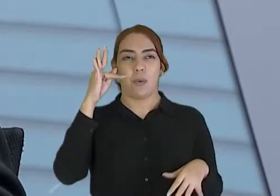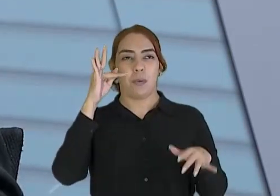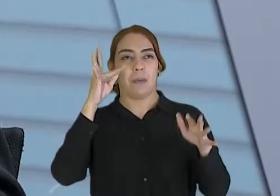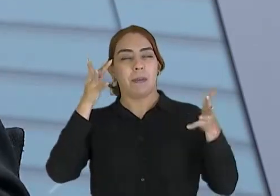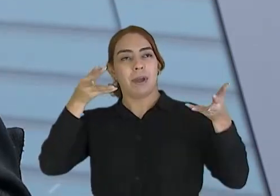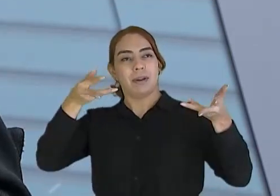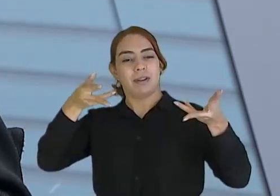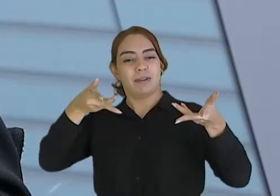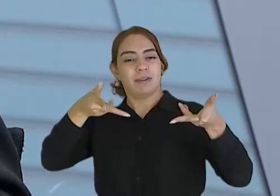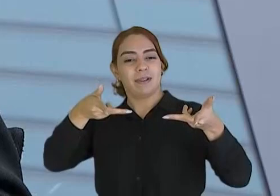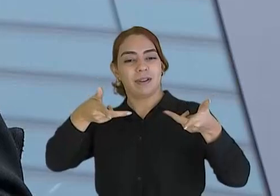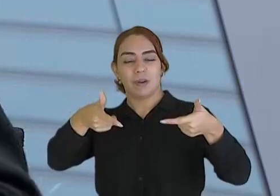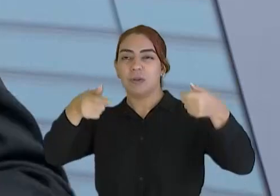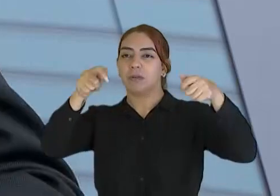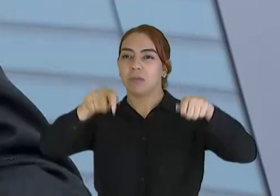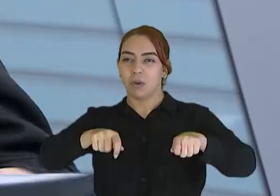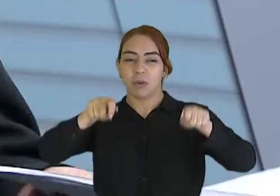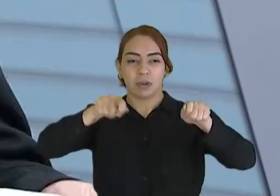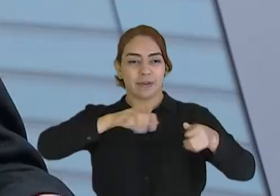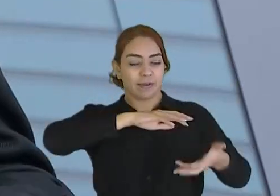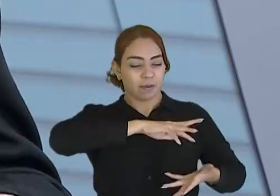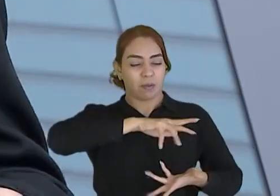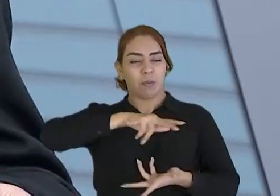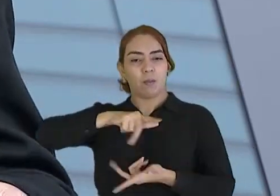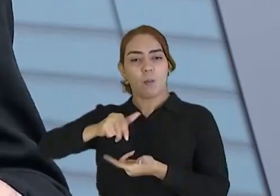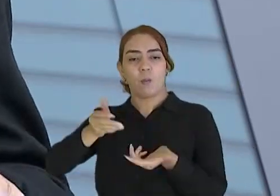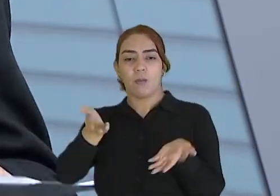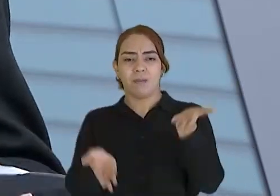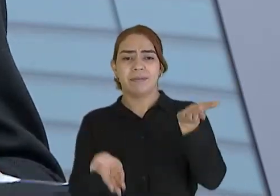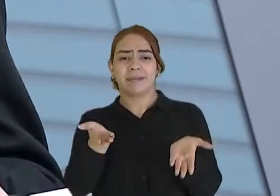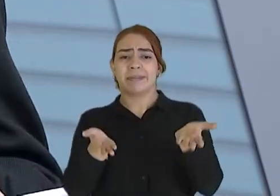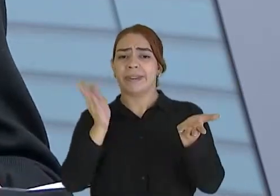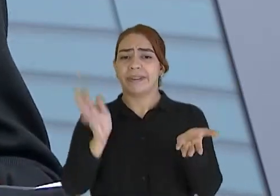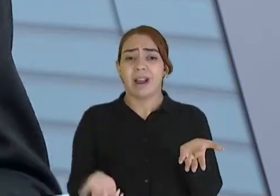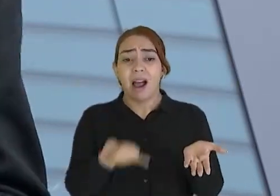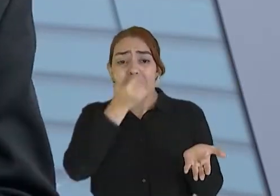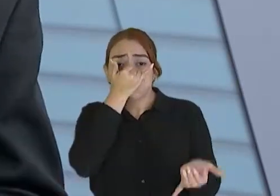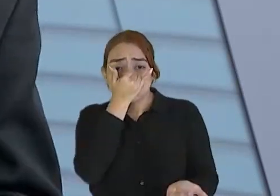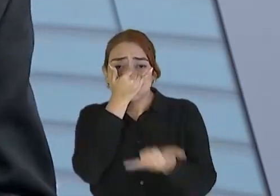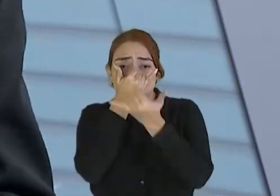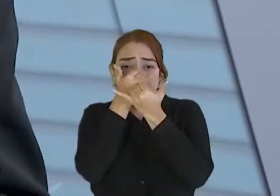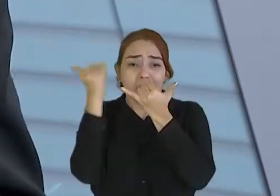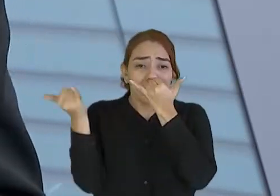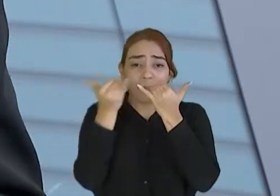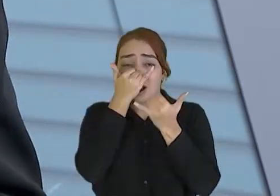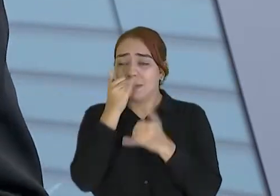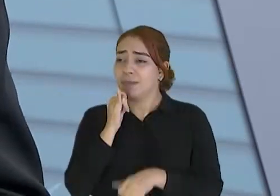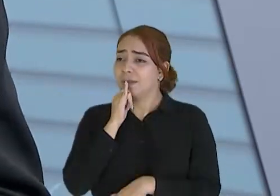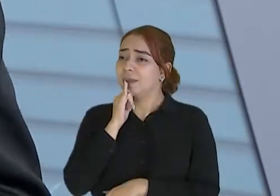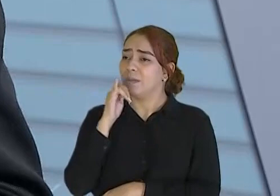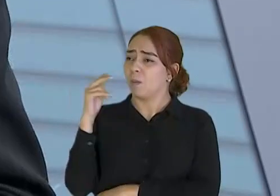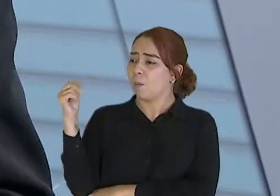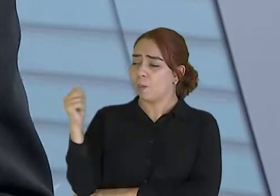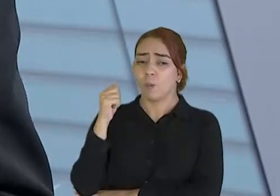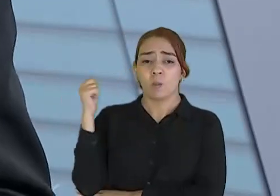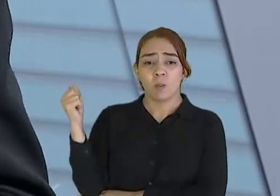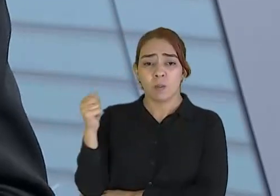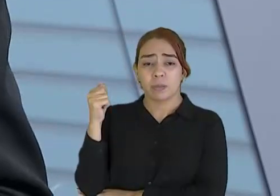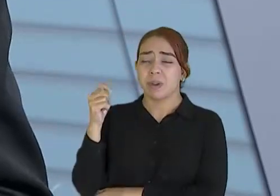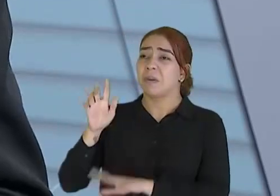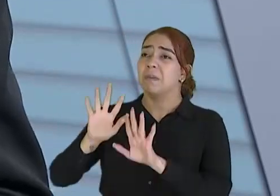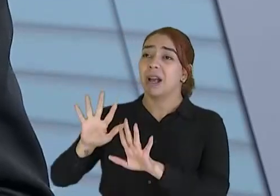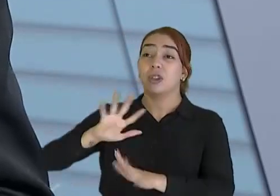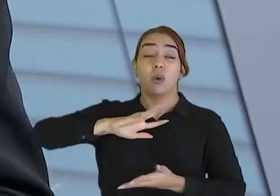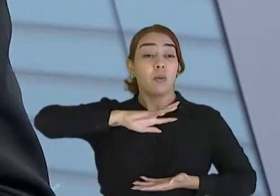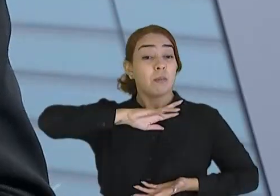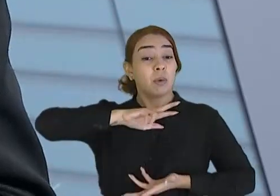em meio ambiente equilibrado diante de tantas tragédias ambientais que estamos a assistir? Não só o caso do Rio Grande, mas se olhar o mundo como